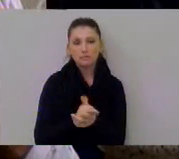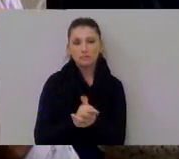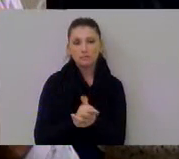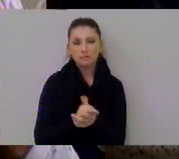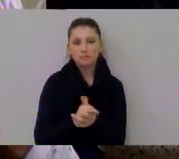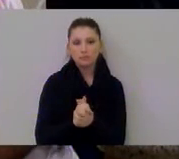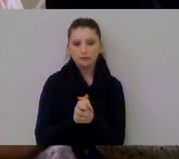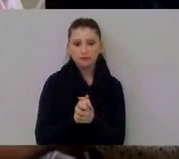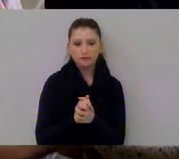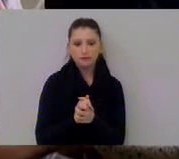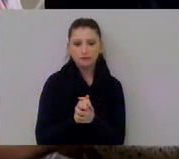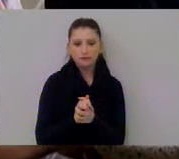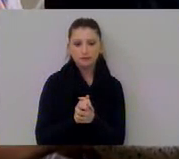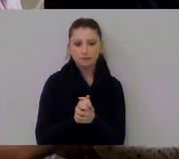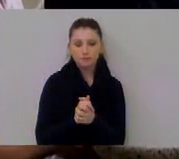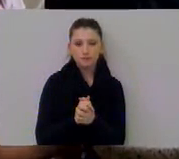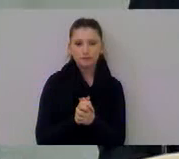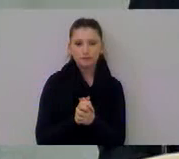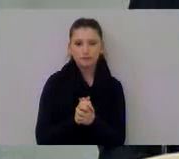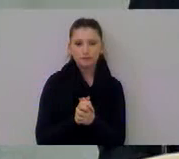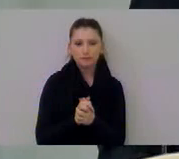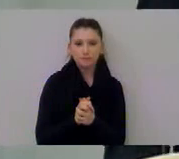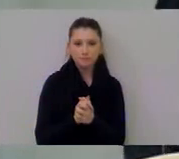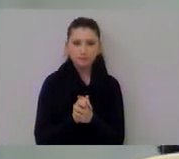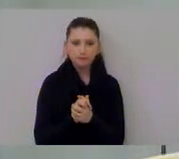Obrigado, senhor presidente.